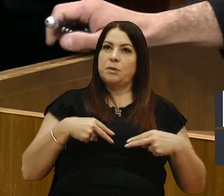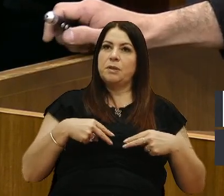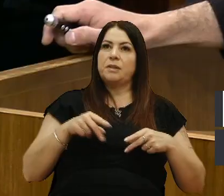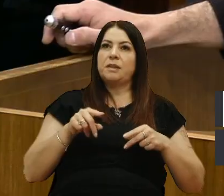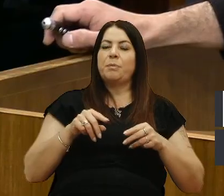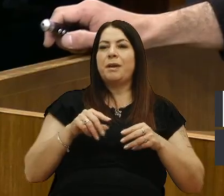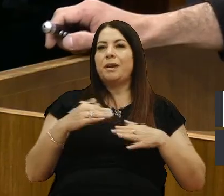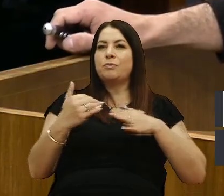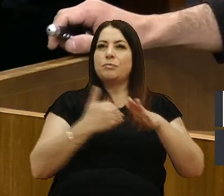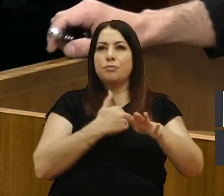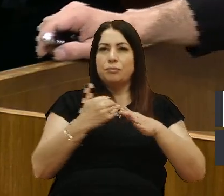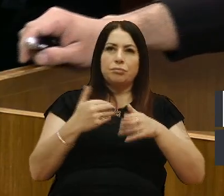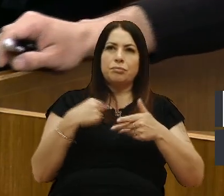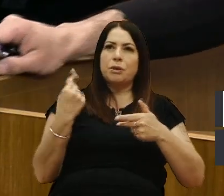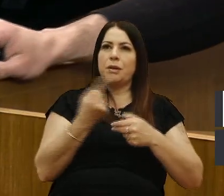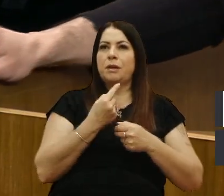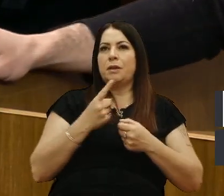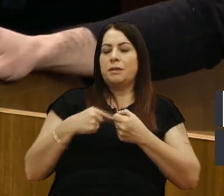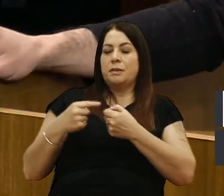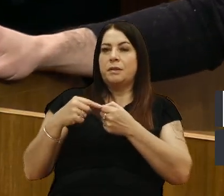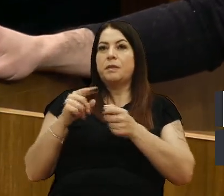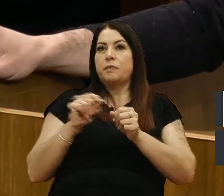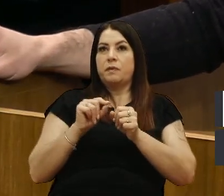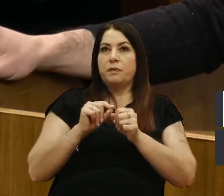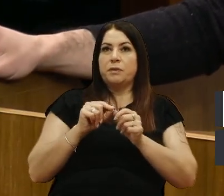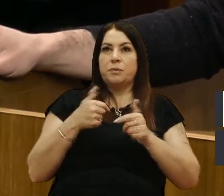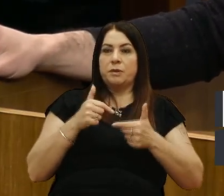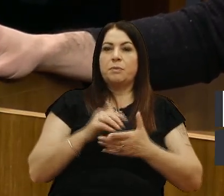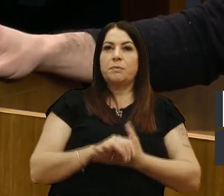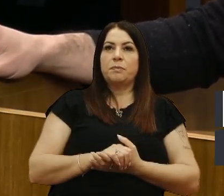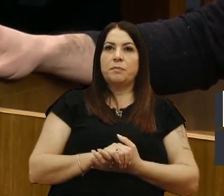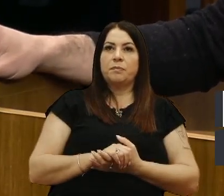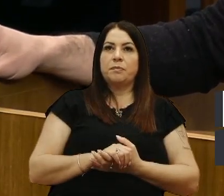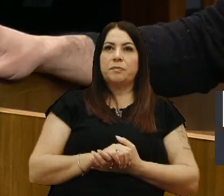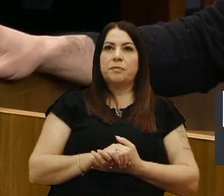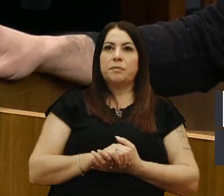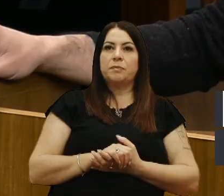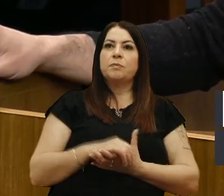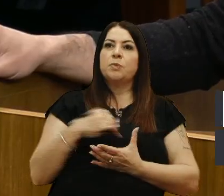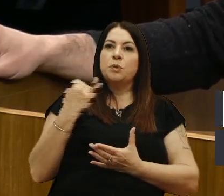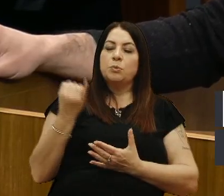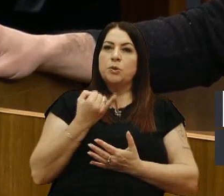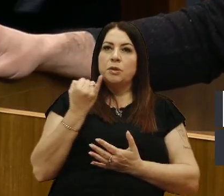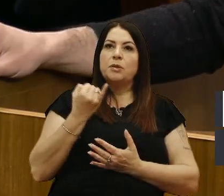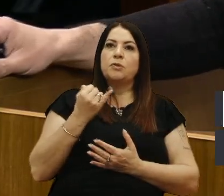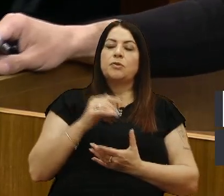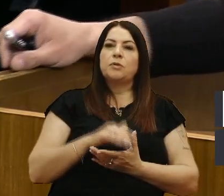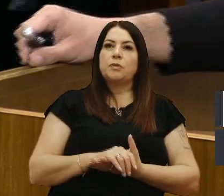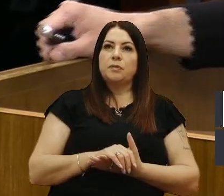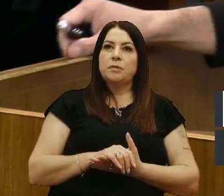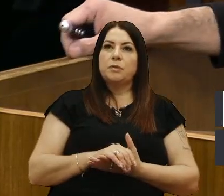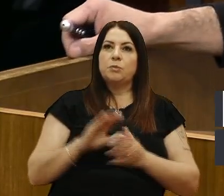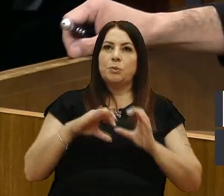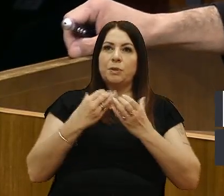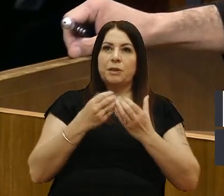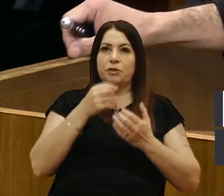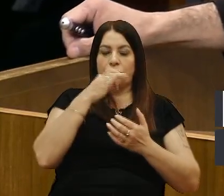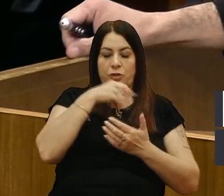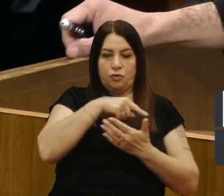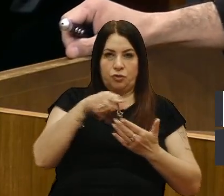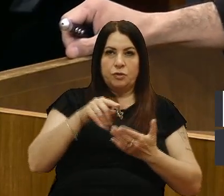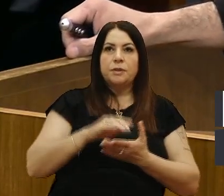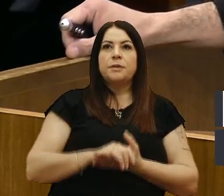Urbana, do qual vem fazendo um trabalho muito significativo e importante para a comunidade